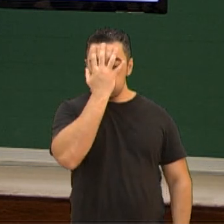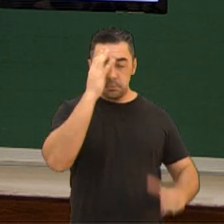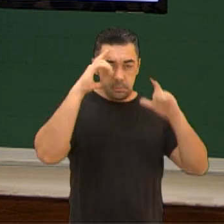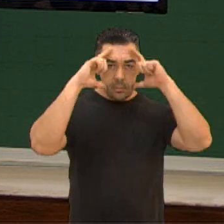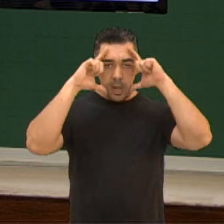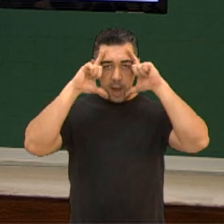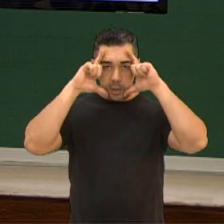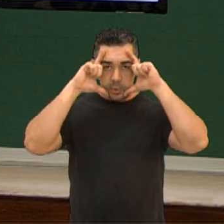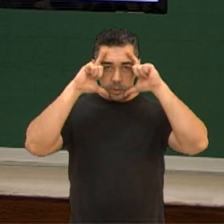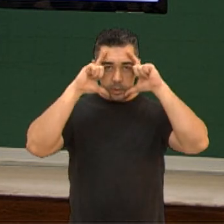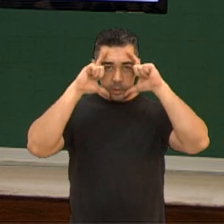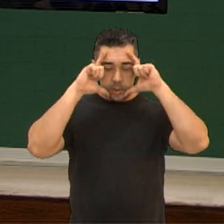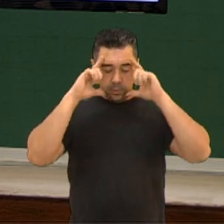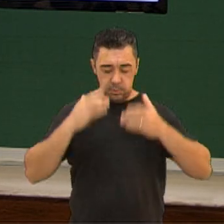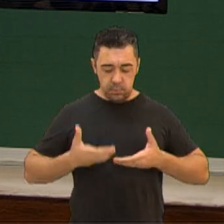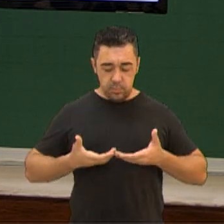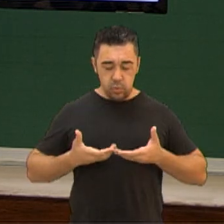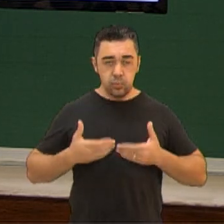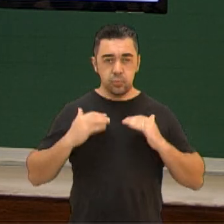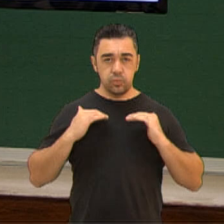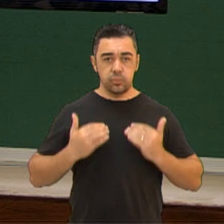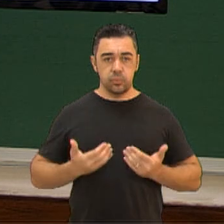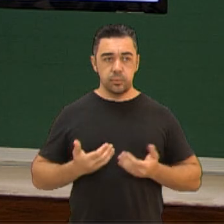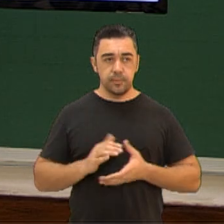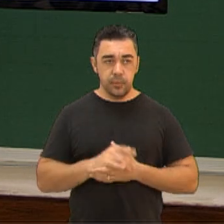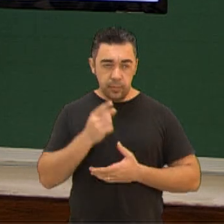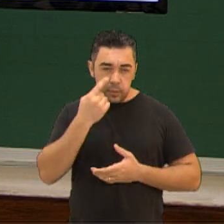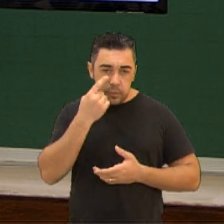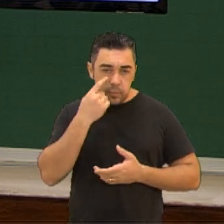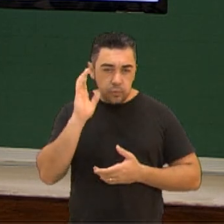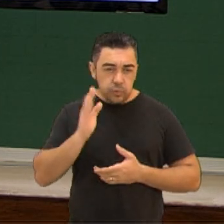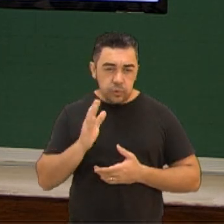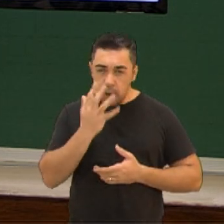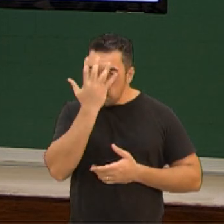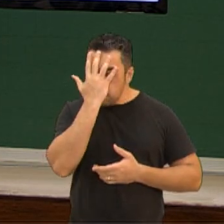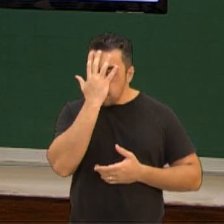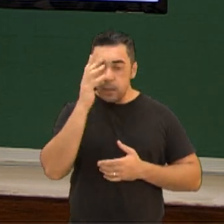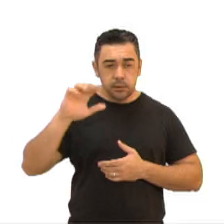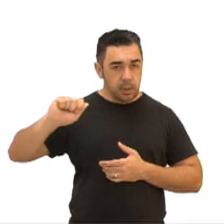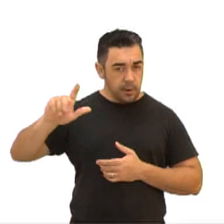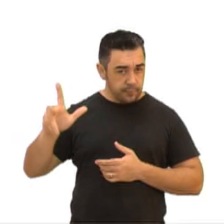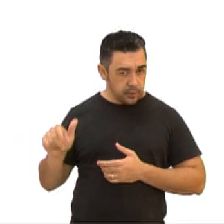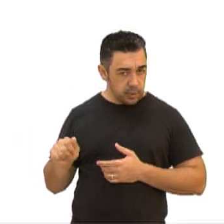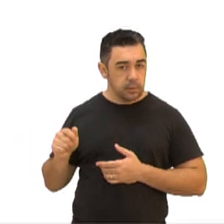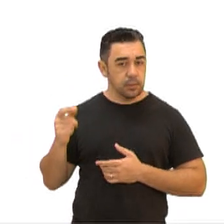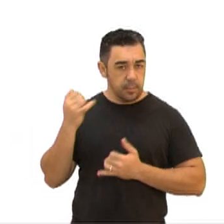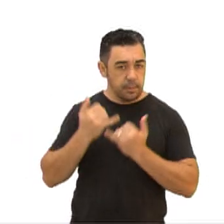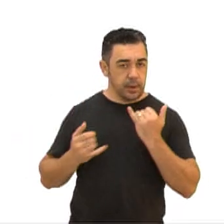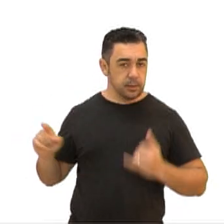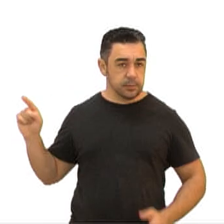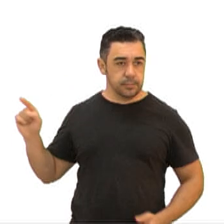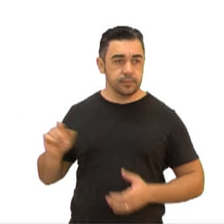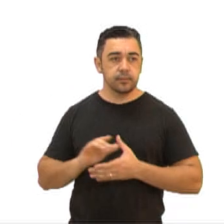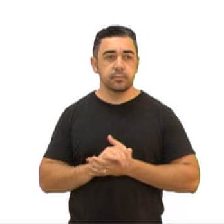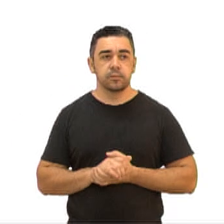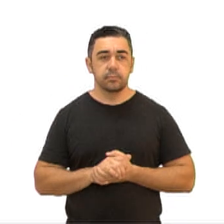usando. E para quem já viu imagens da máscara africana, é muito semelhante, bem parecido.